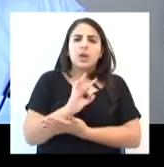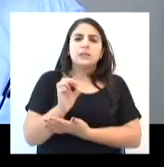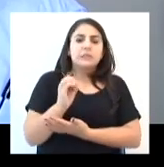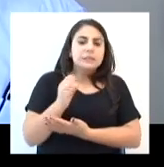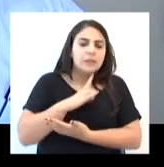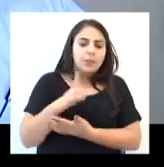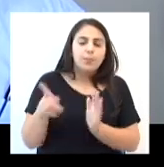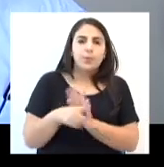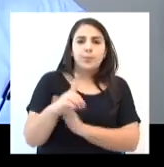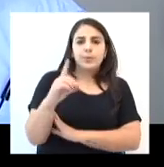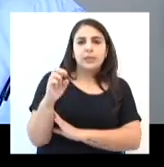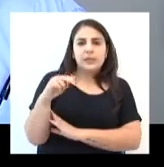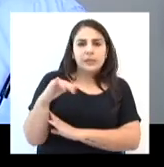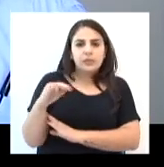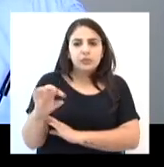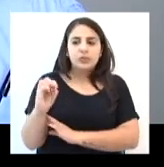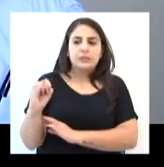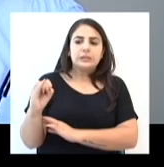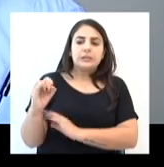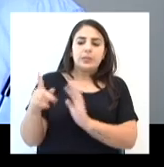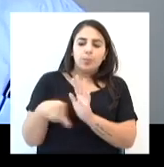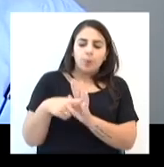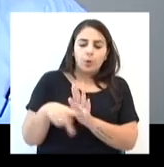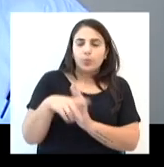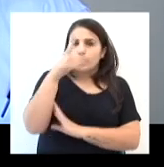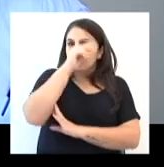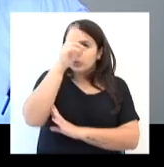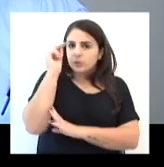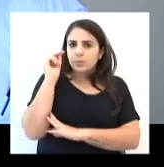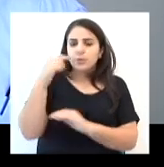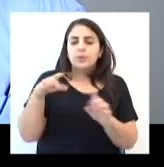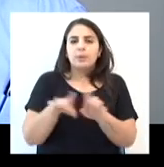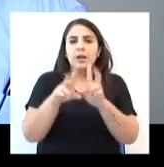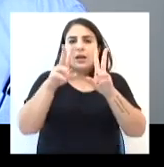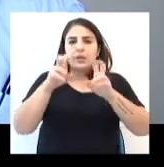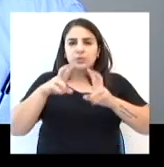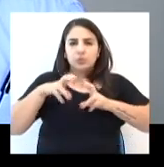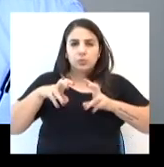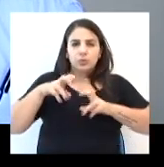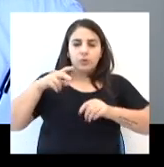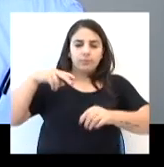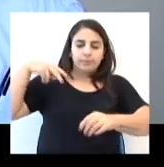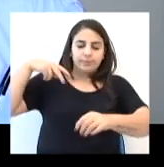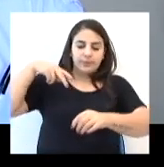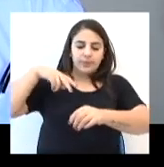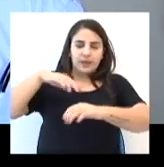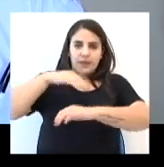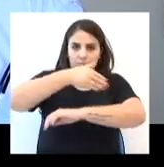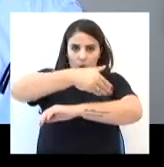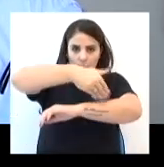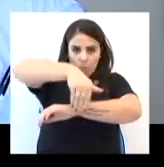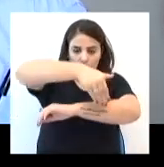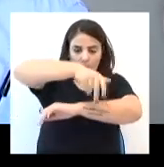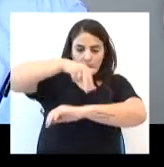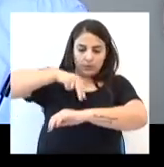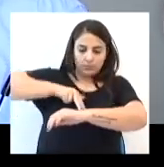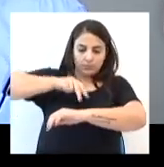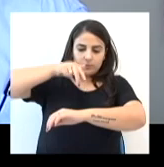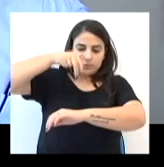fazer, se era o DENIT, se era o município. A questão da uma passarela que foi feita que é inviável. Enfim, tudo